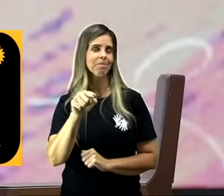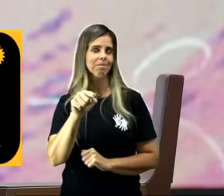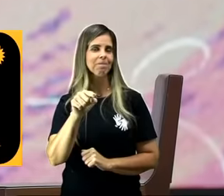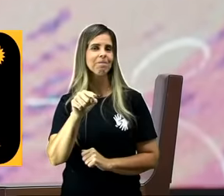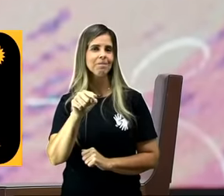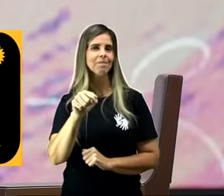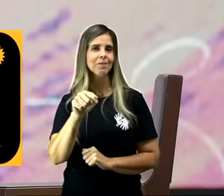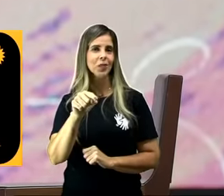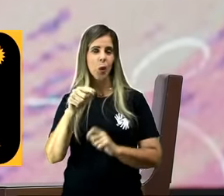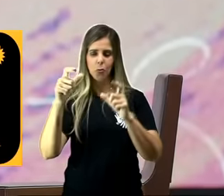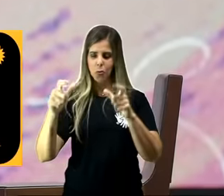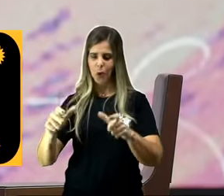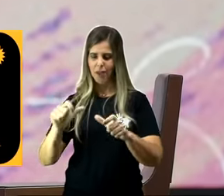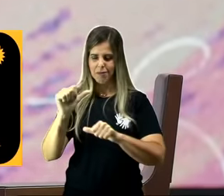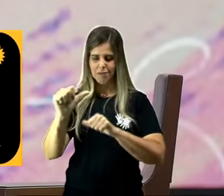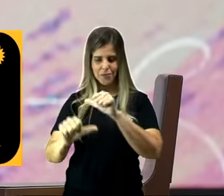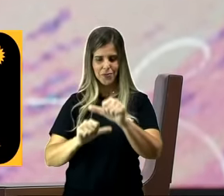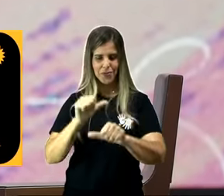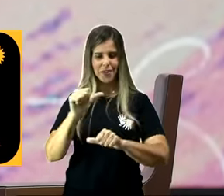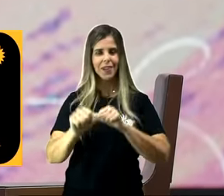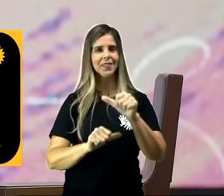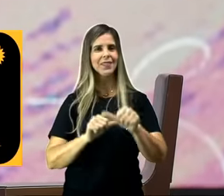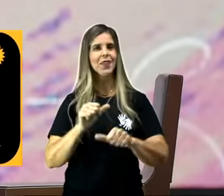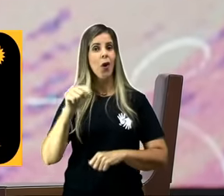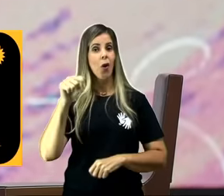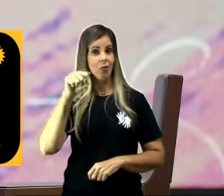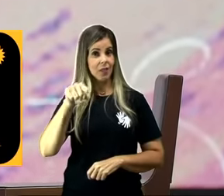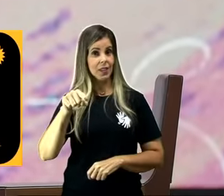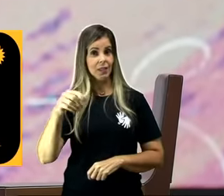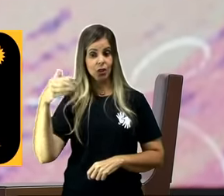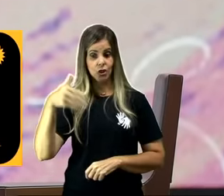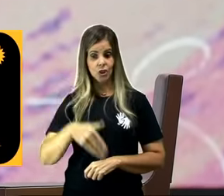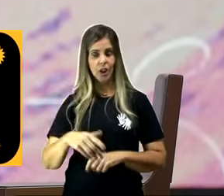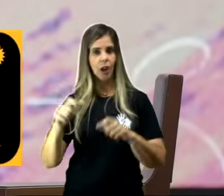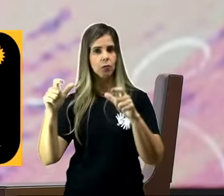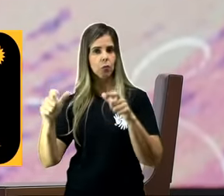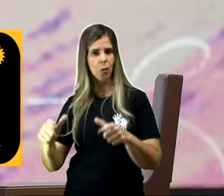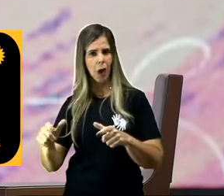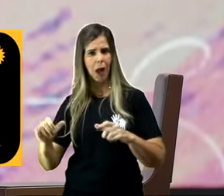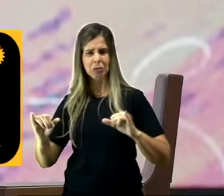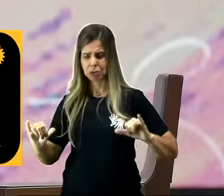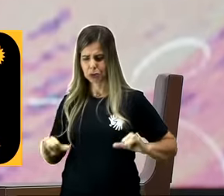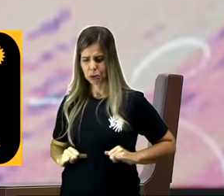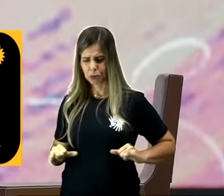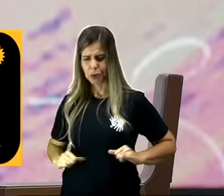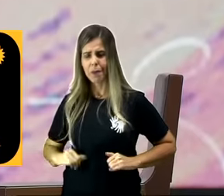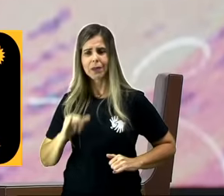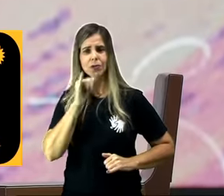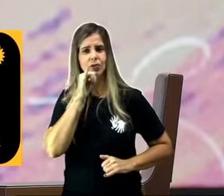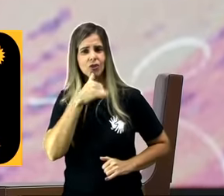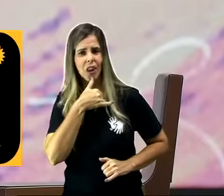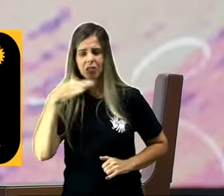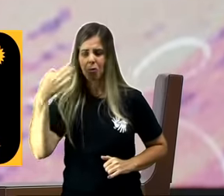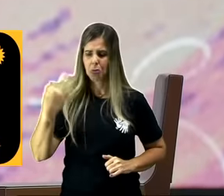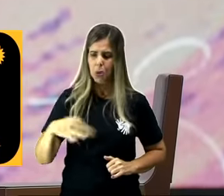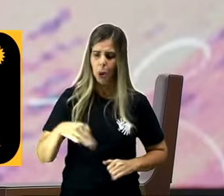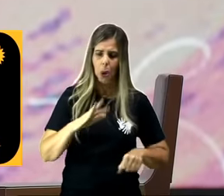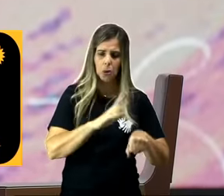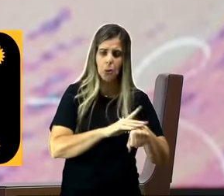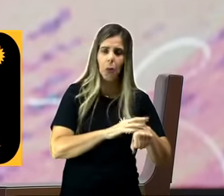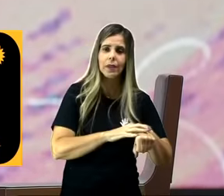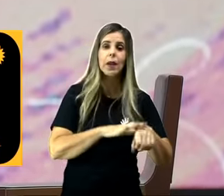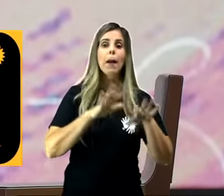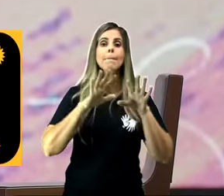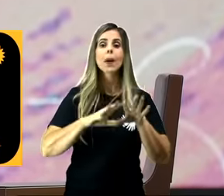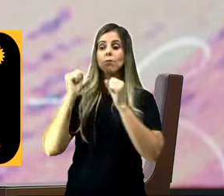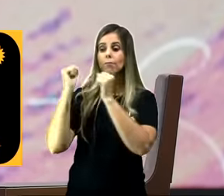palavra, diga: eu creio. Você vai entrar em ambientes carregados de depressão, dor, medo, dúvida, doença, e o poder de Deus vai entrar com